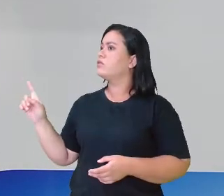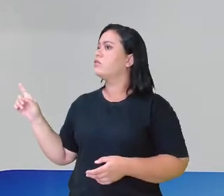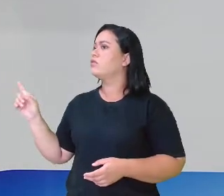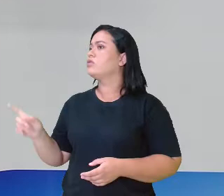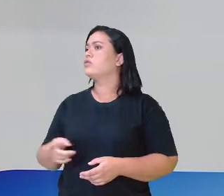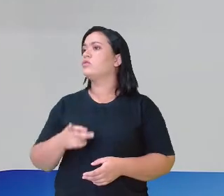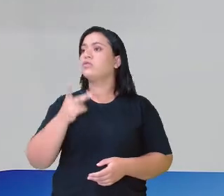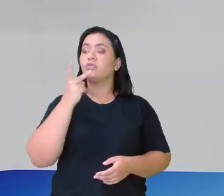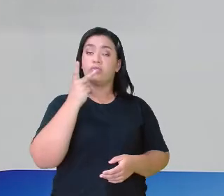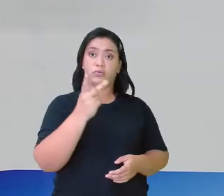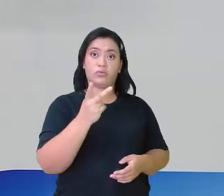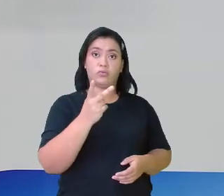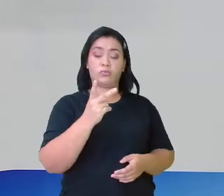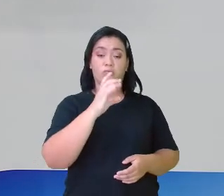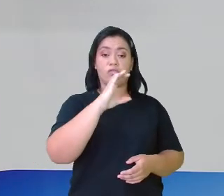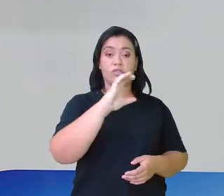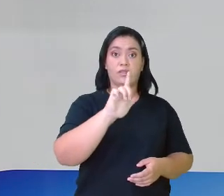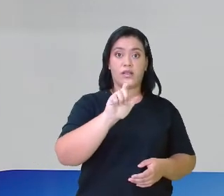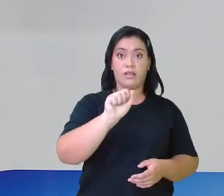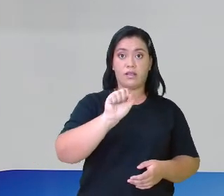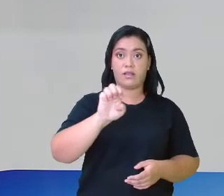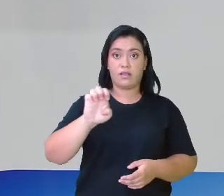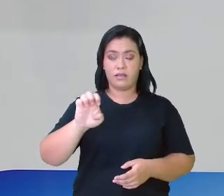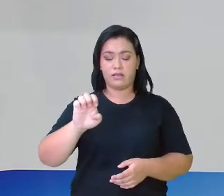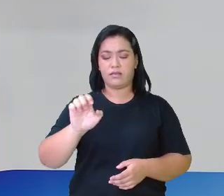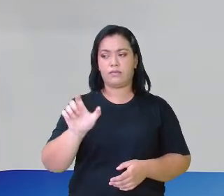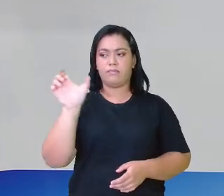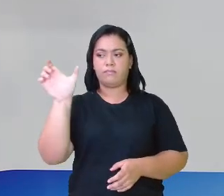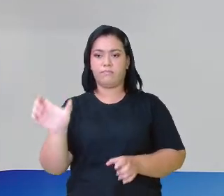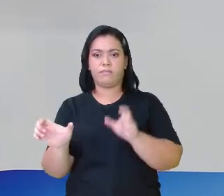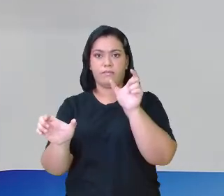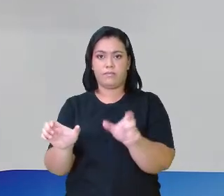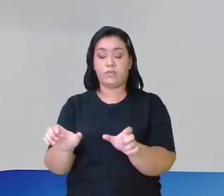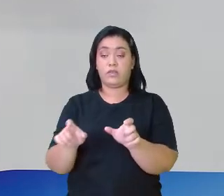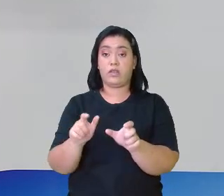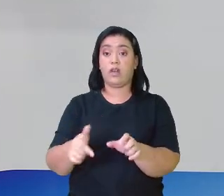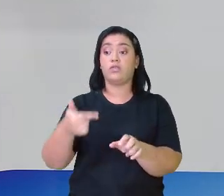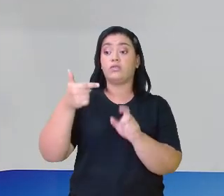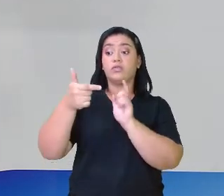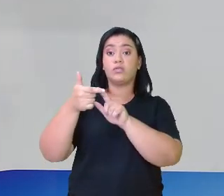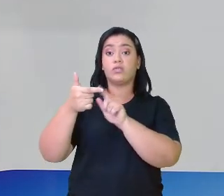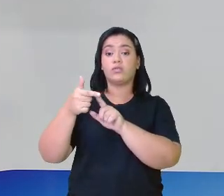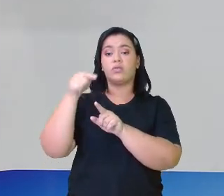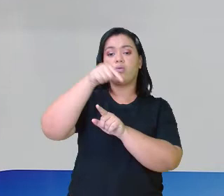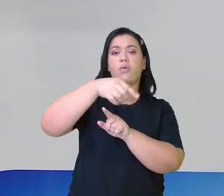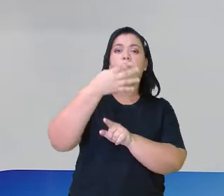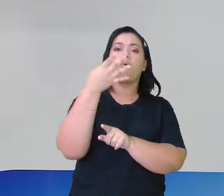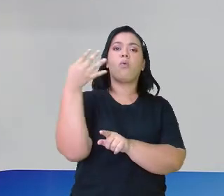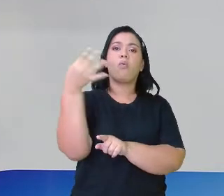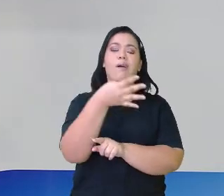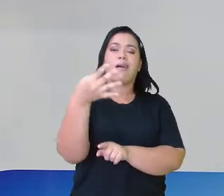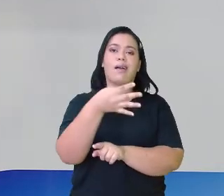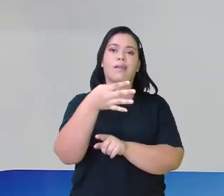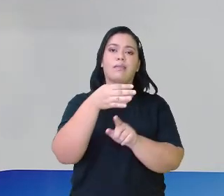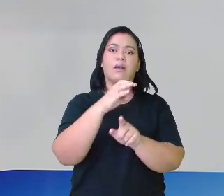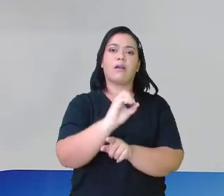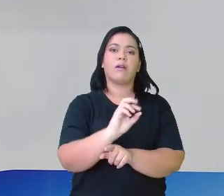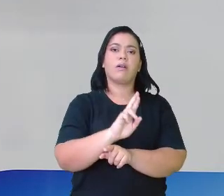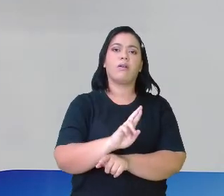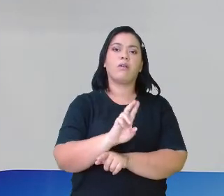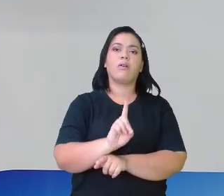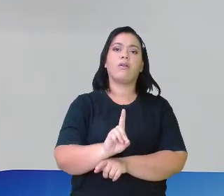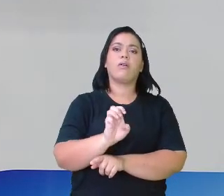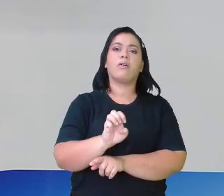quadro valor de lugar. Eu quero saber o número 2 da quarta ordem. Está em